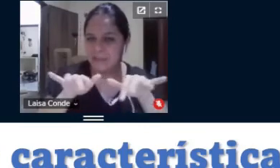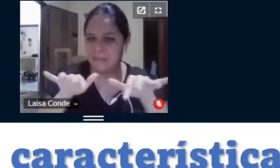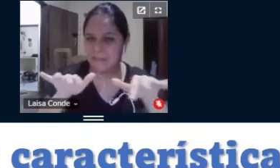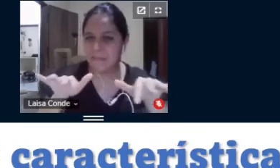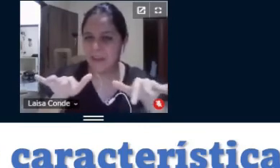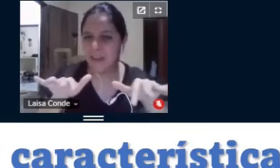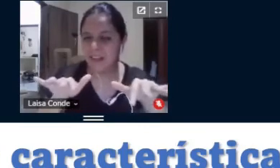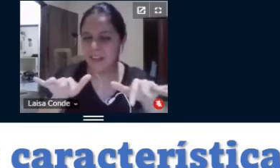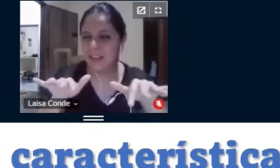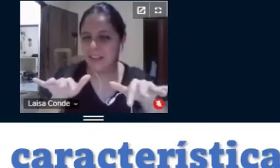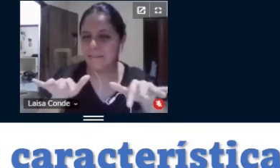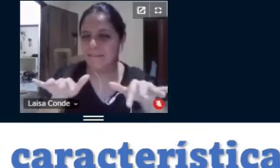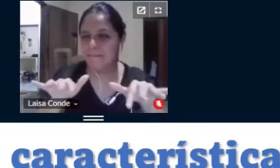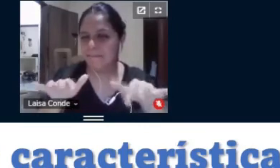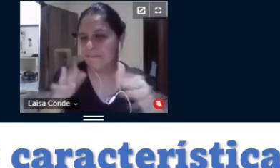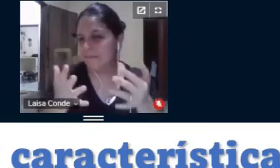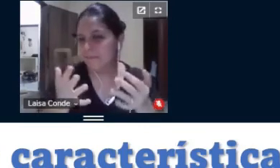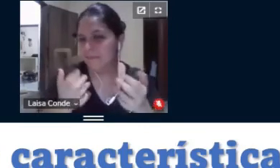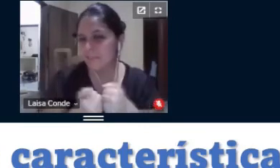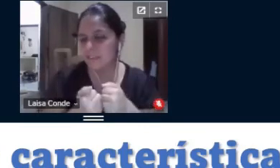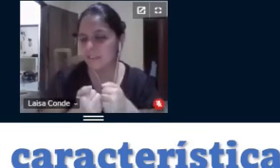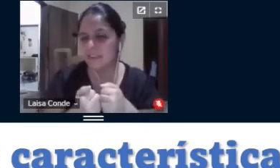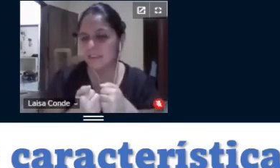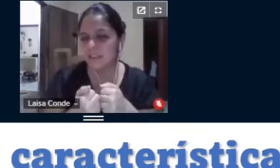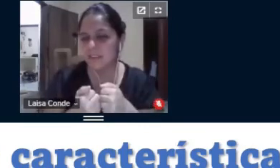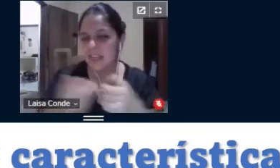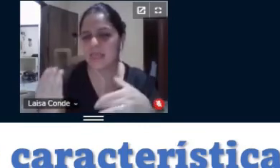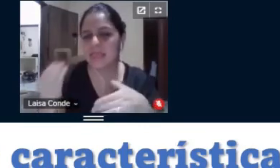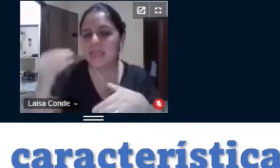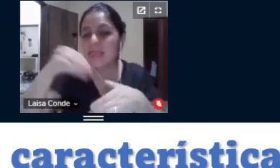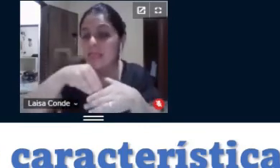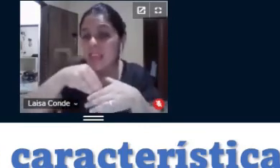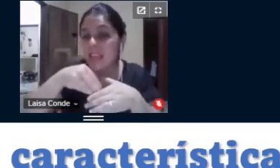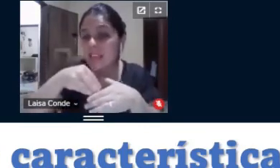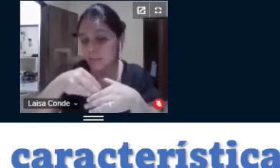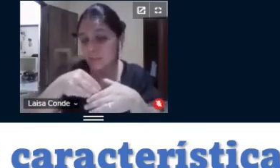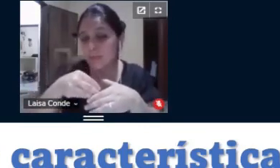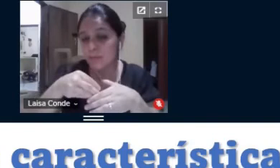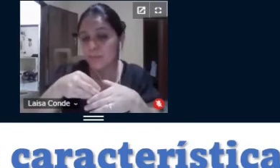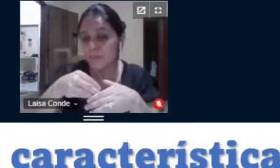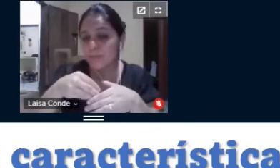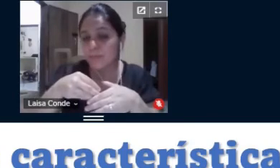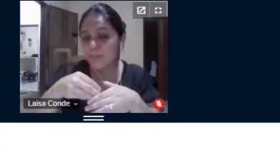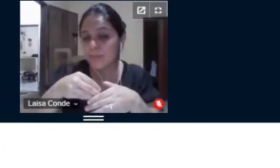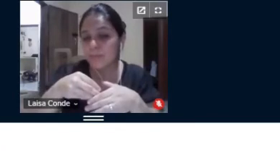filme fino dentro do nosso talco.